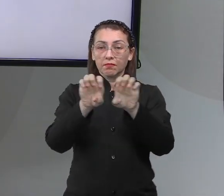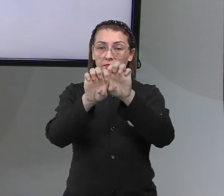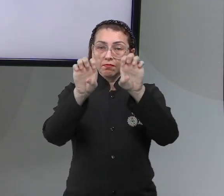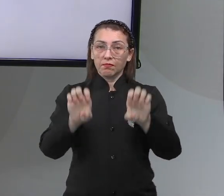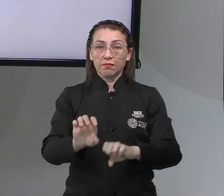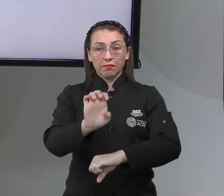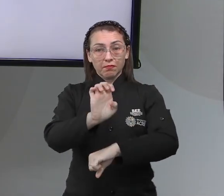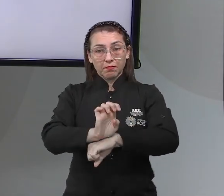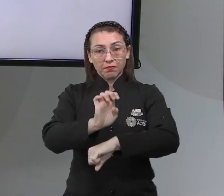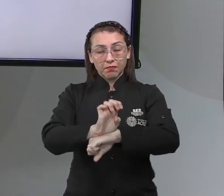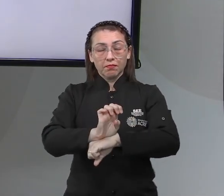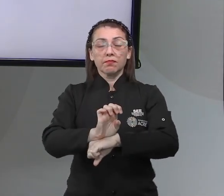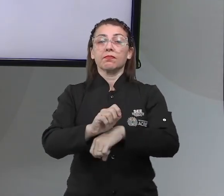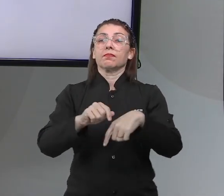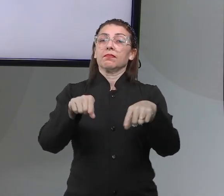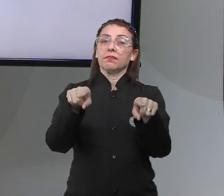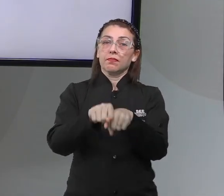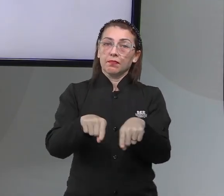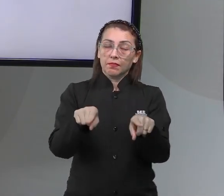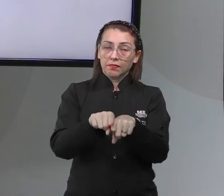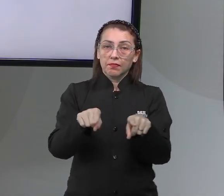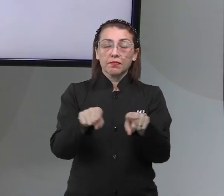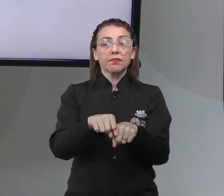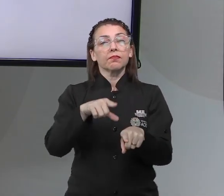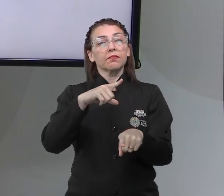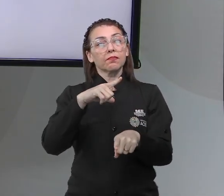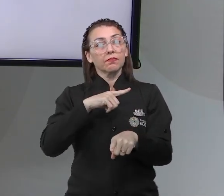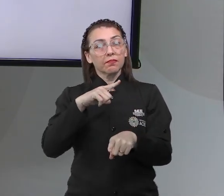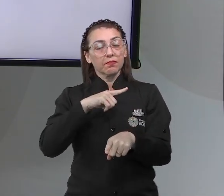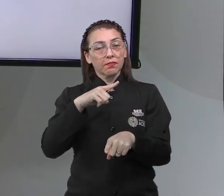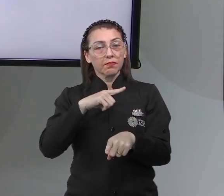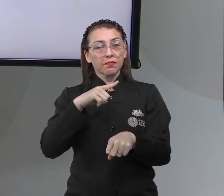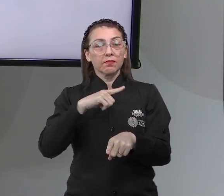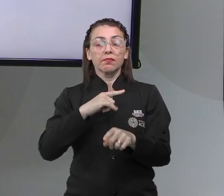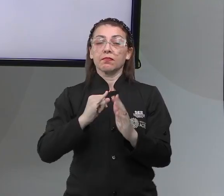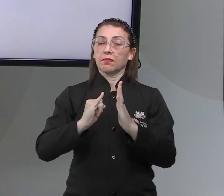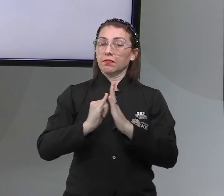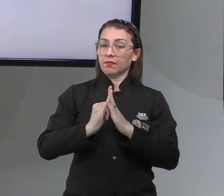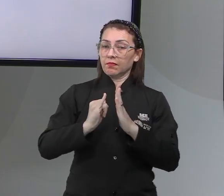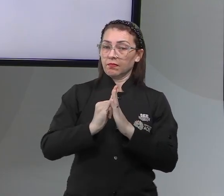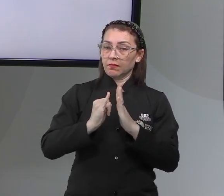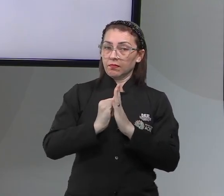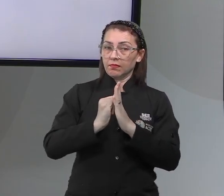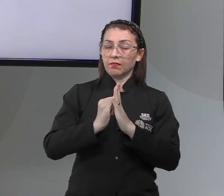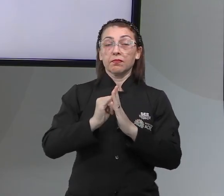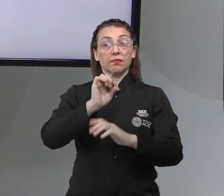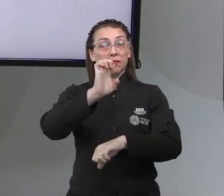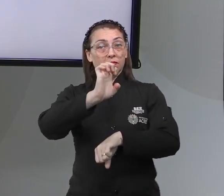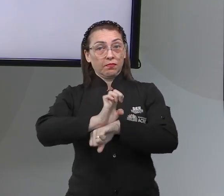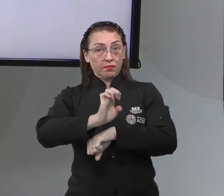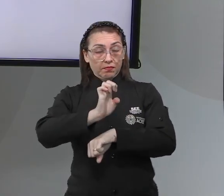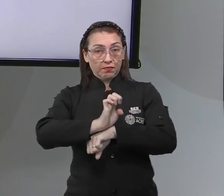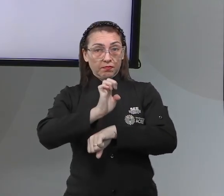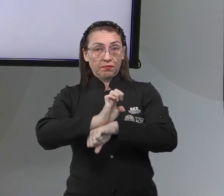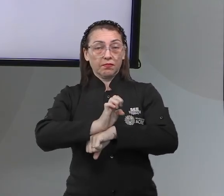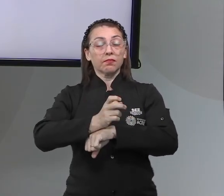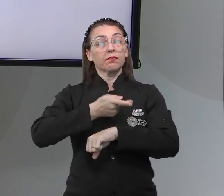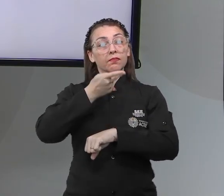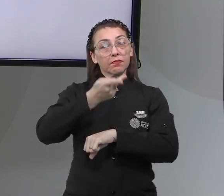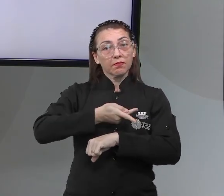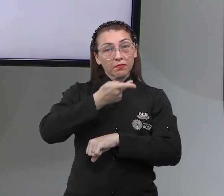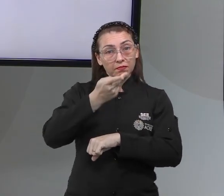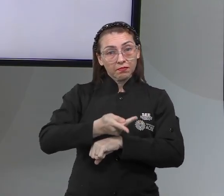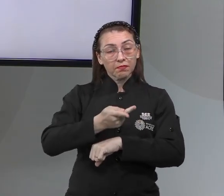de Estado, que obviamente terá as suas instituições. Um Estado, conforme nós